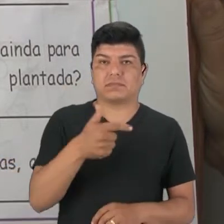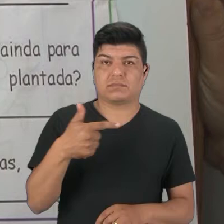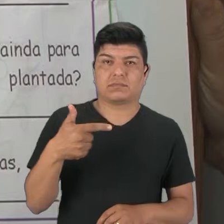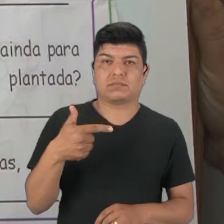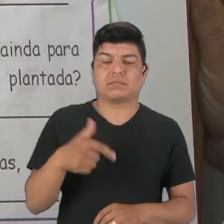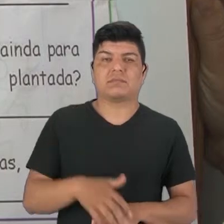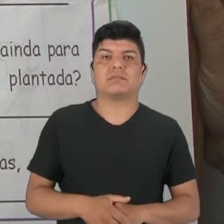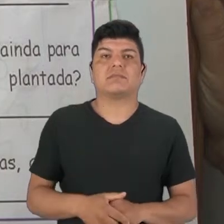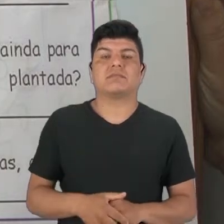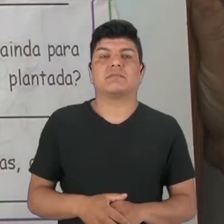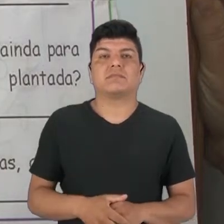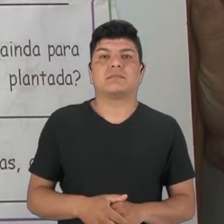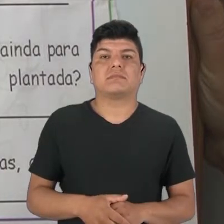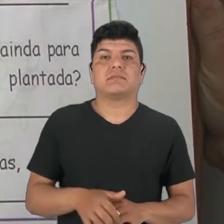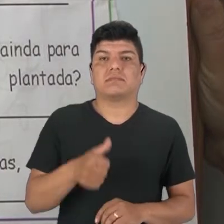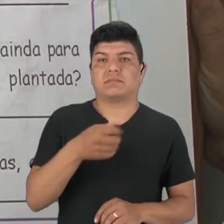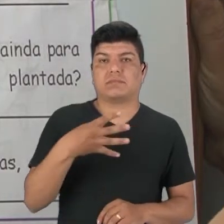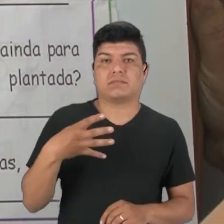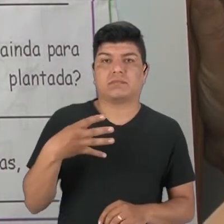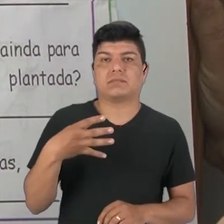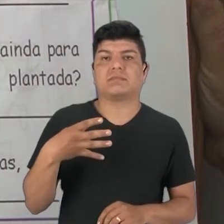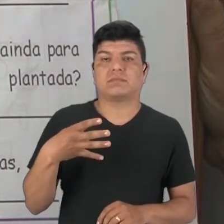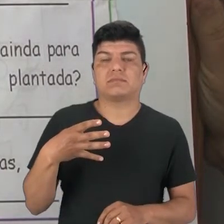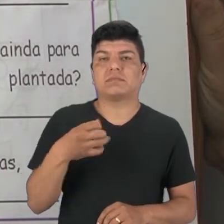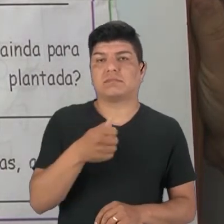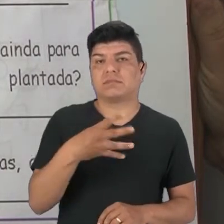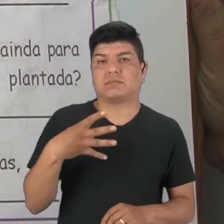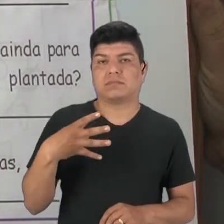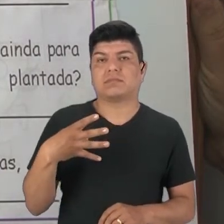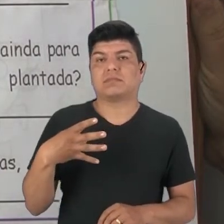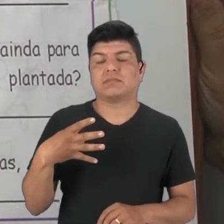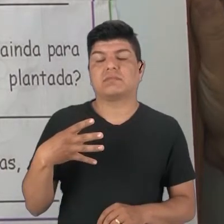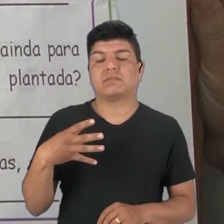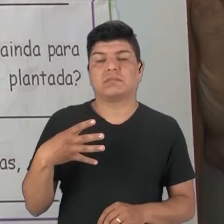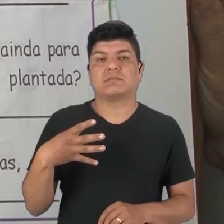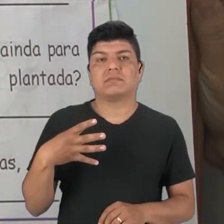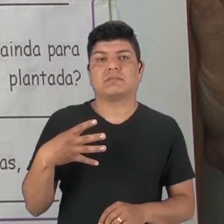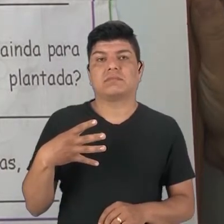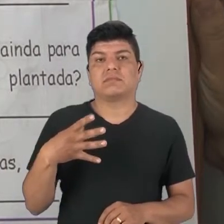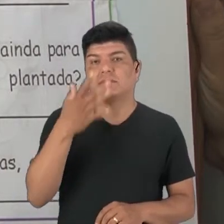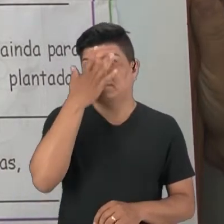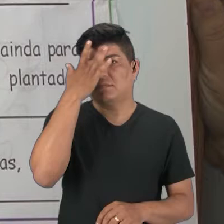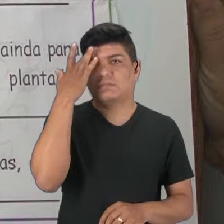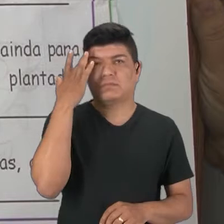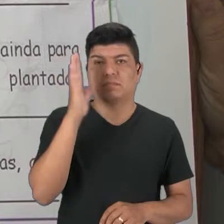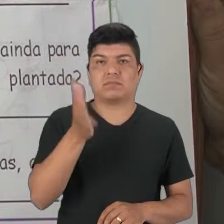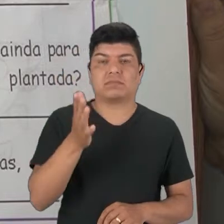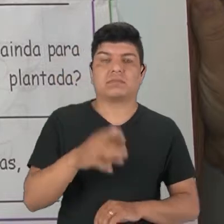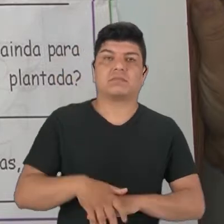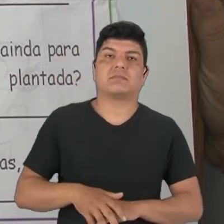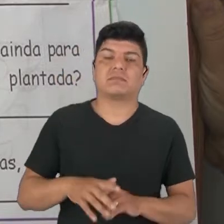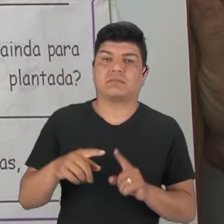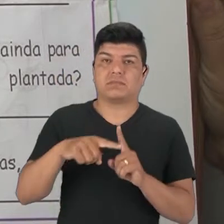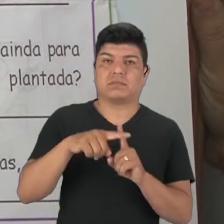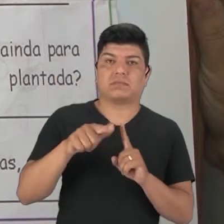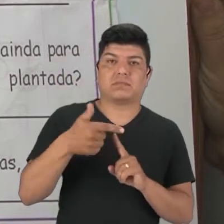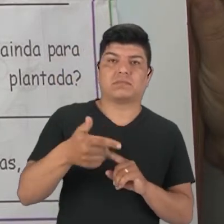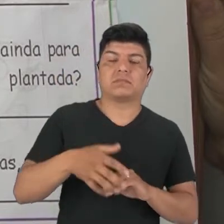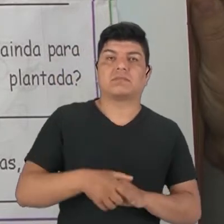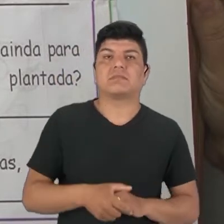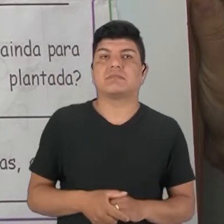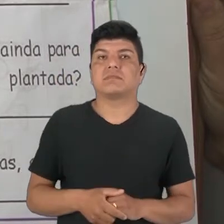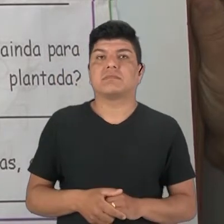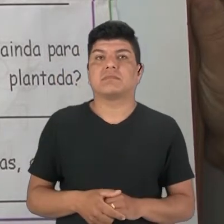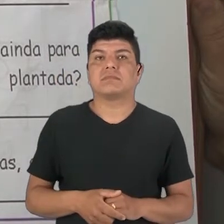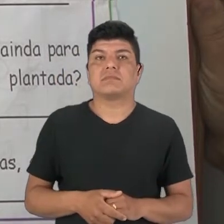14. 14. Então, já tenho 14 pessoas aí. Vamos somar com o próximo.